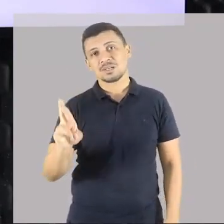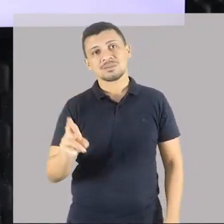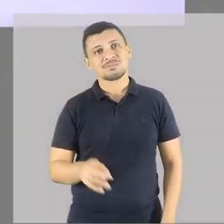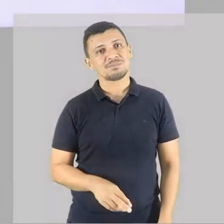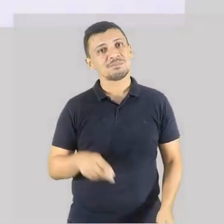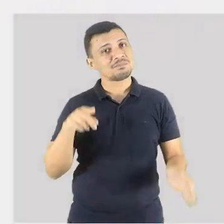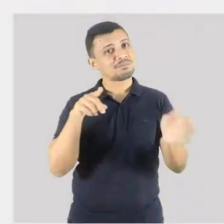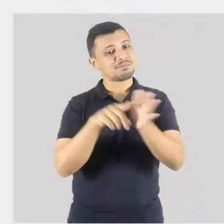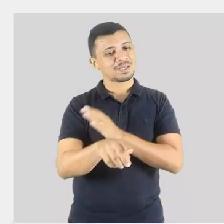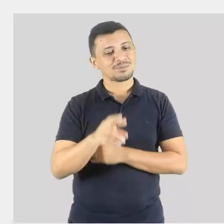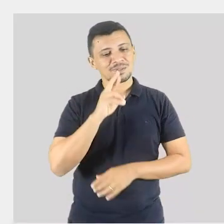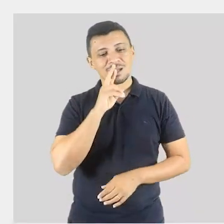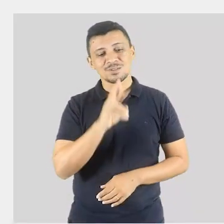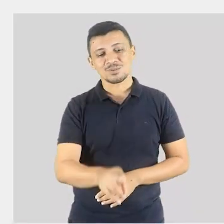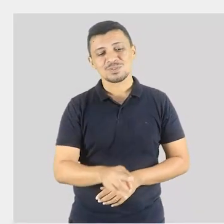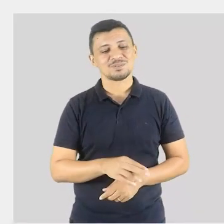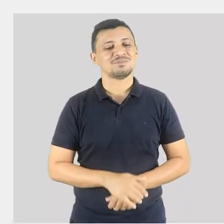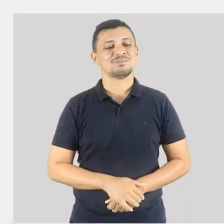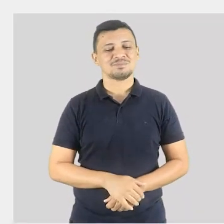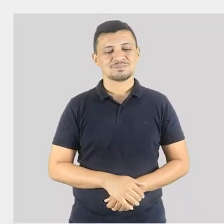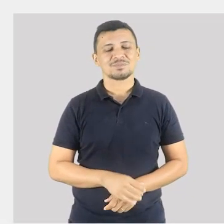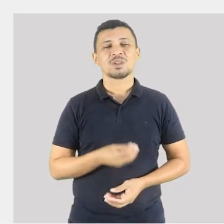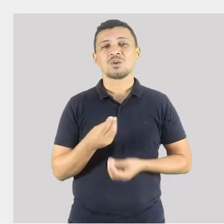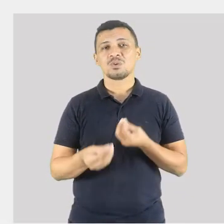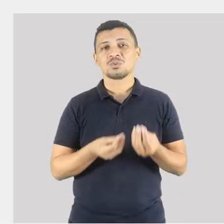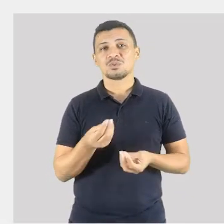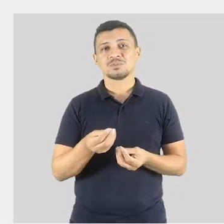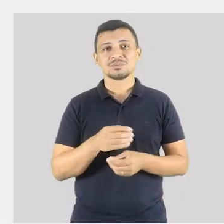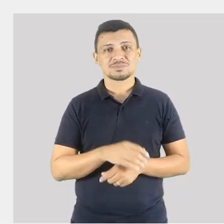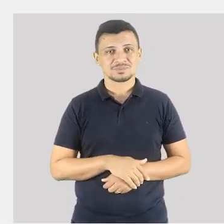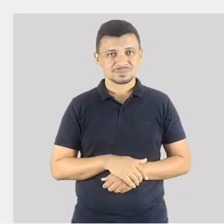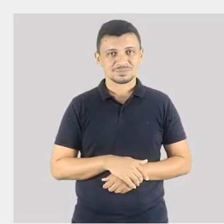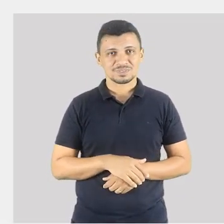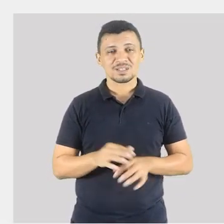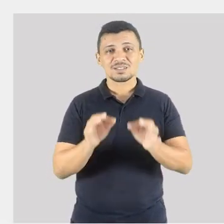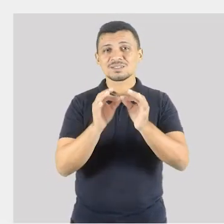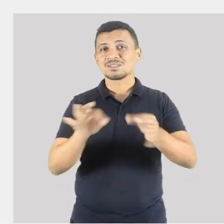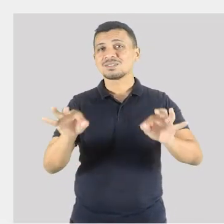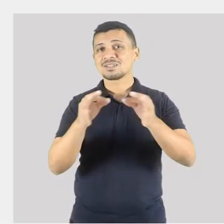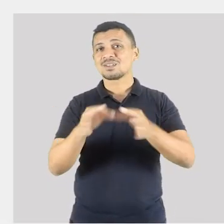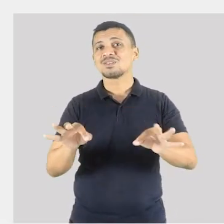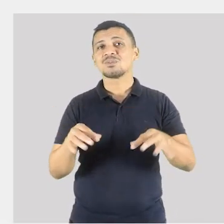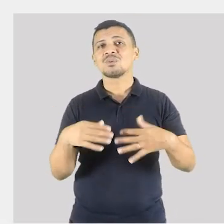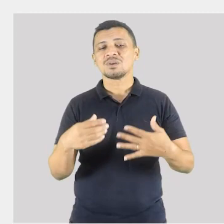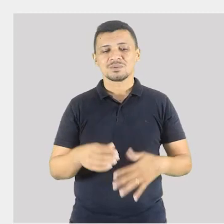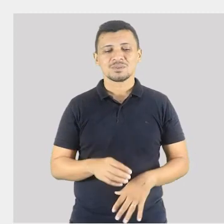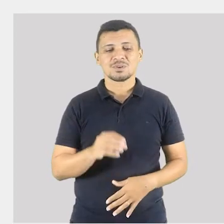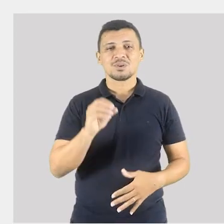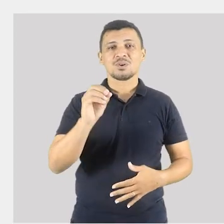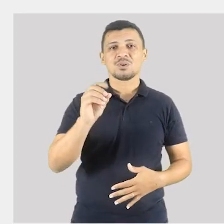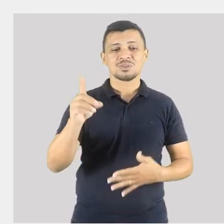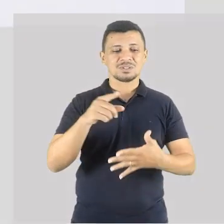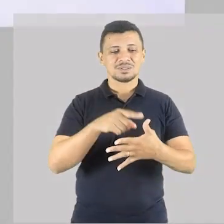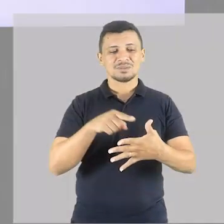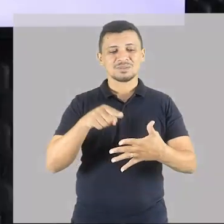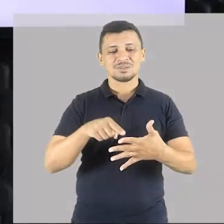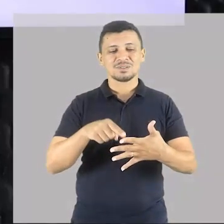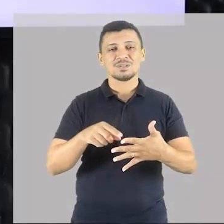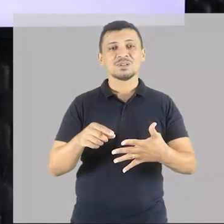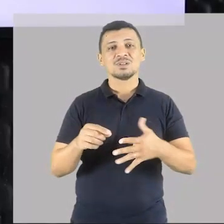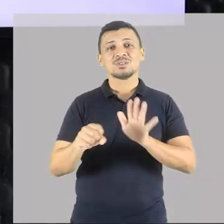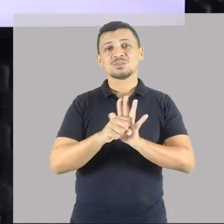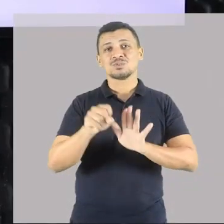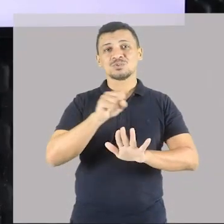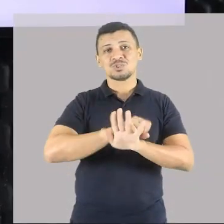a questão. Ele está me pedindo aqui a função sintática, aí ele coloca a função de objeto direto, sujeito simples,